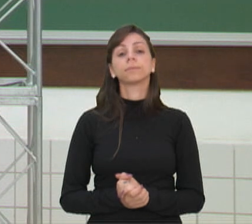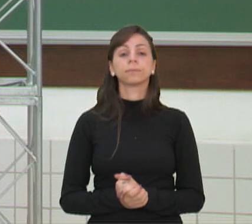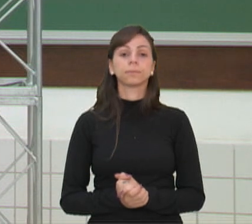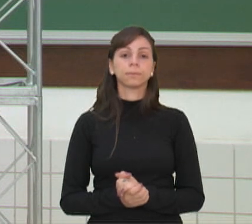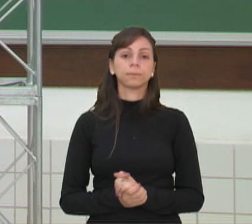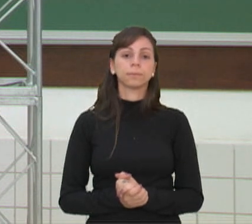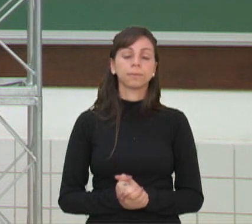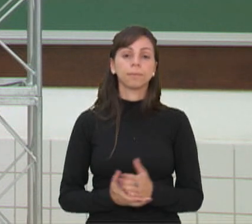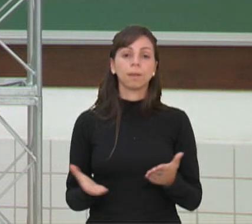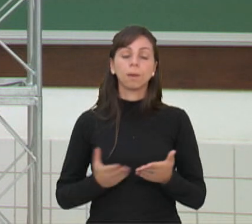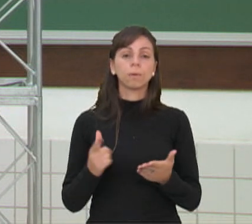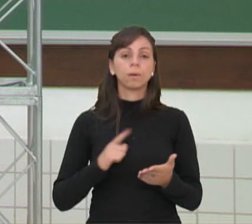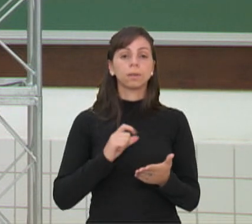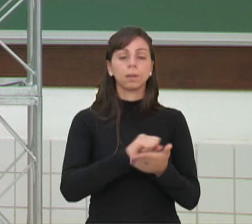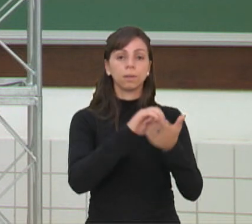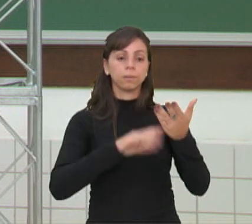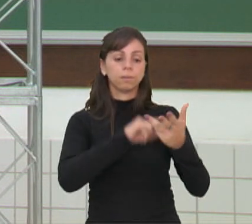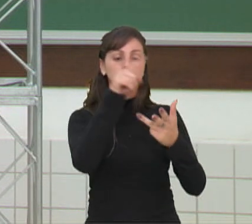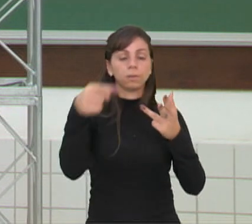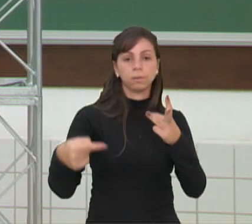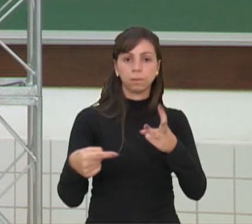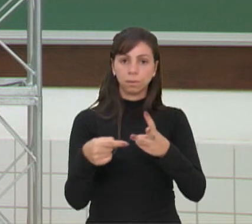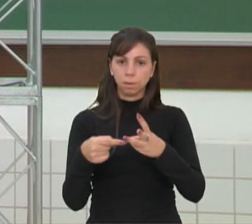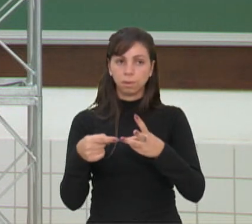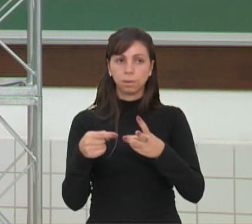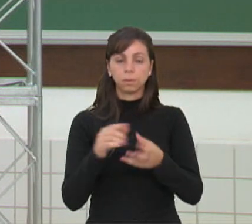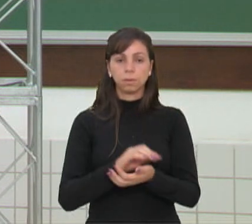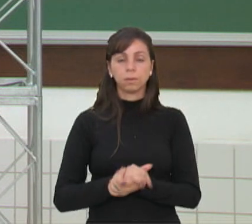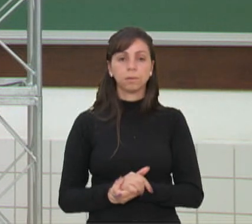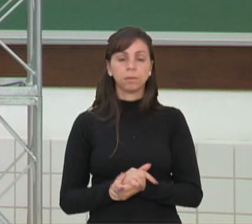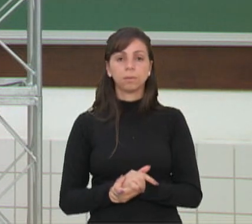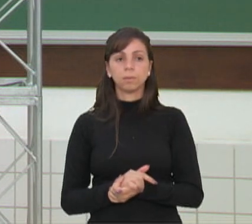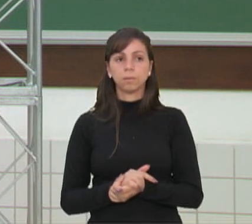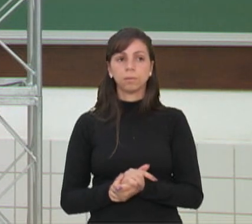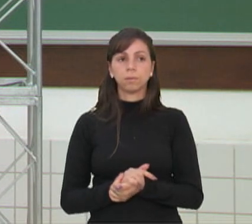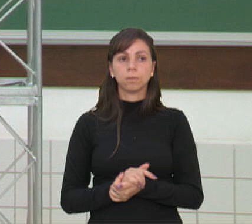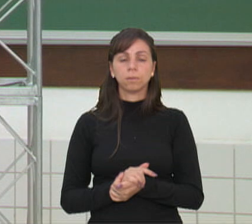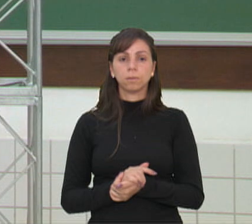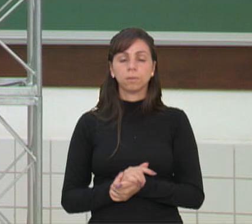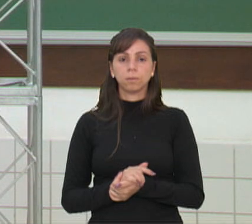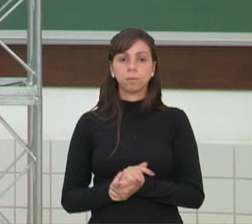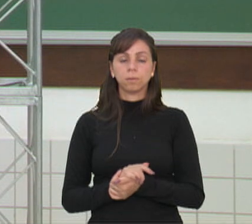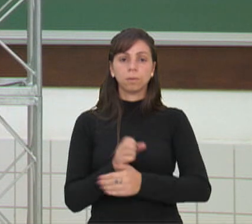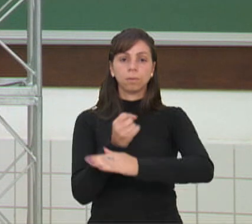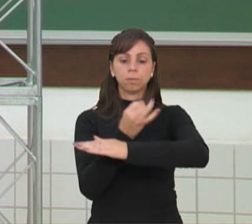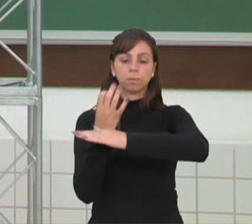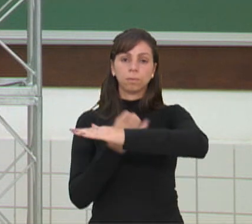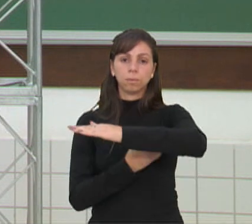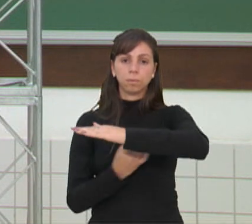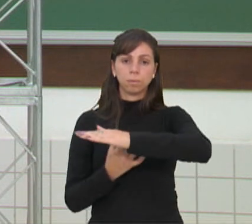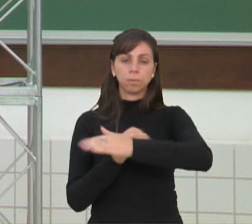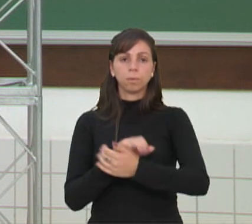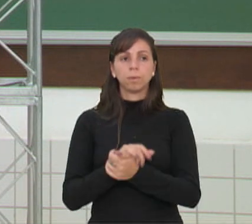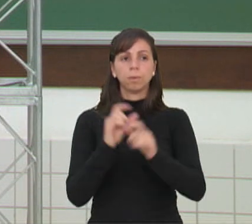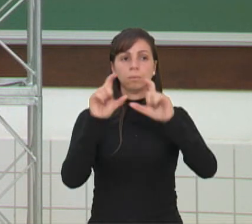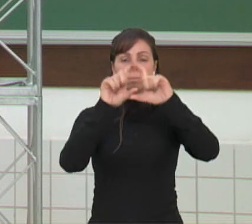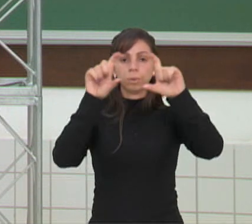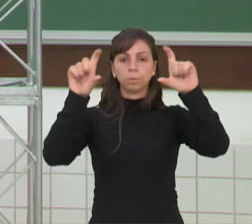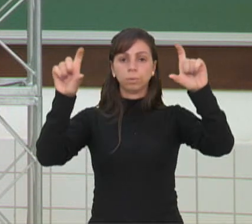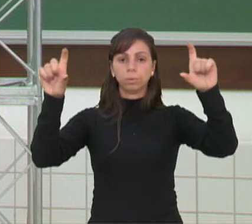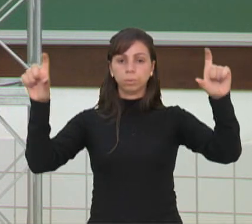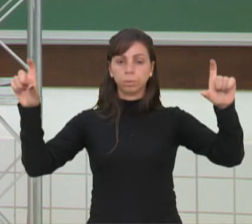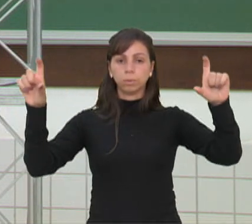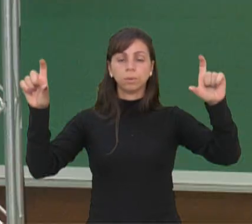Agora eu tenho o exercício 3. Exercício 3 são as operações com números racionais. Hoje nós vamos ver a adição e